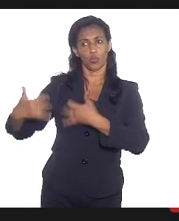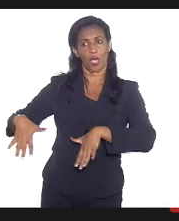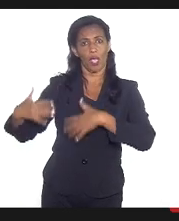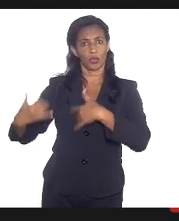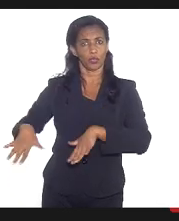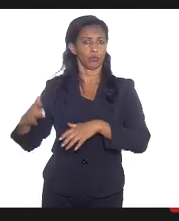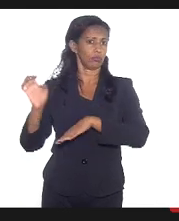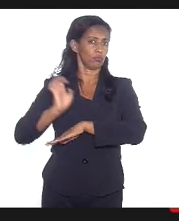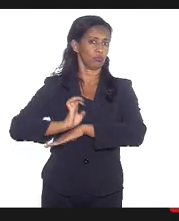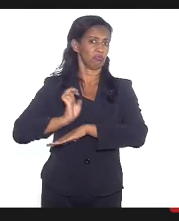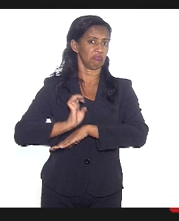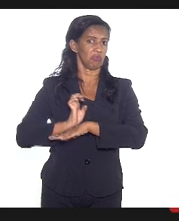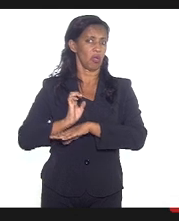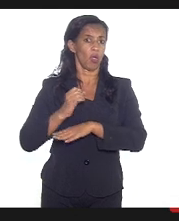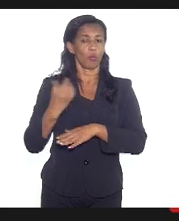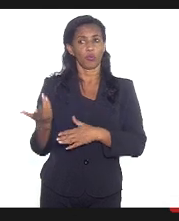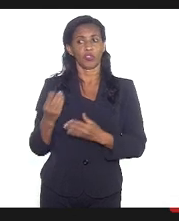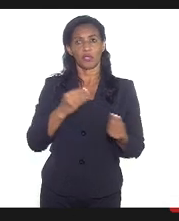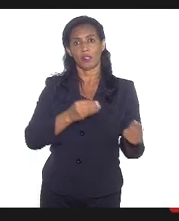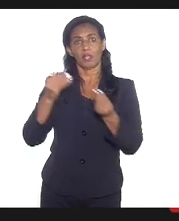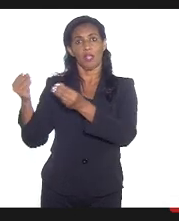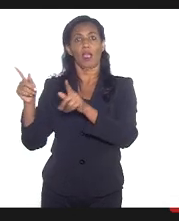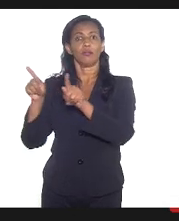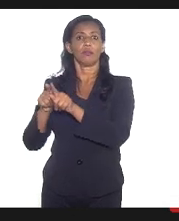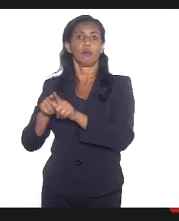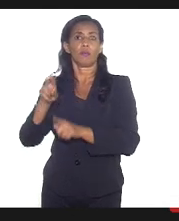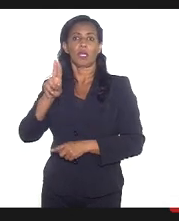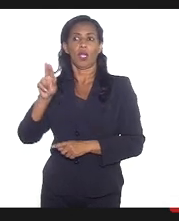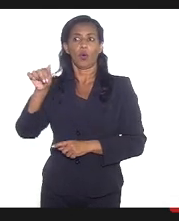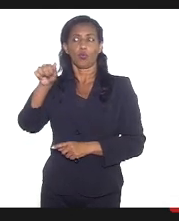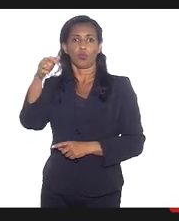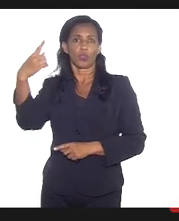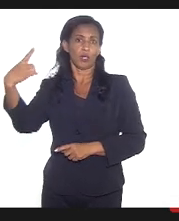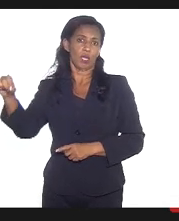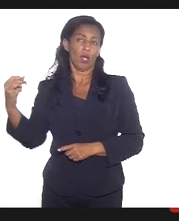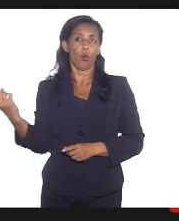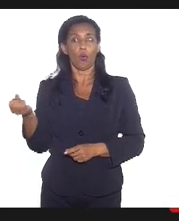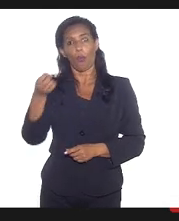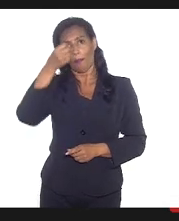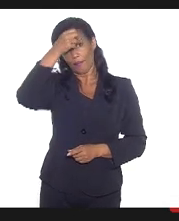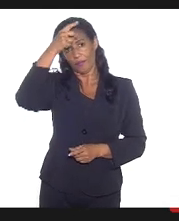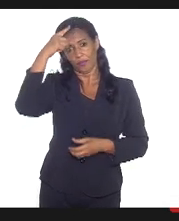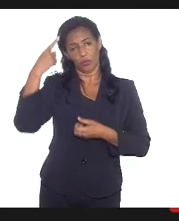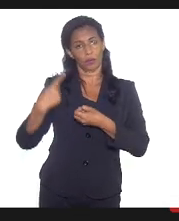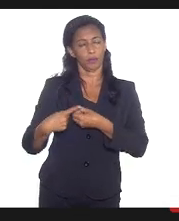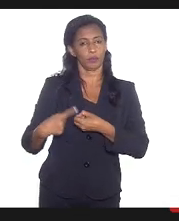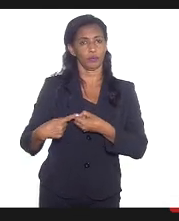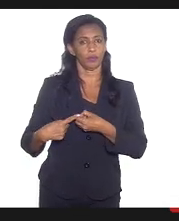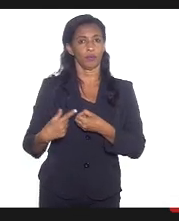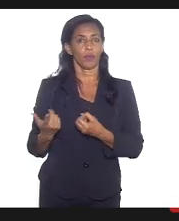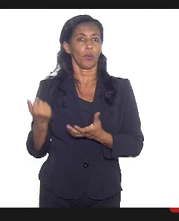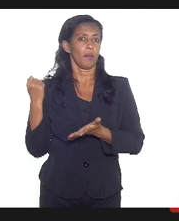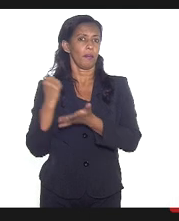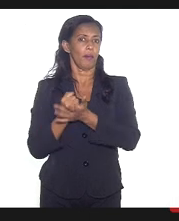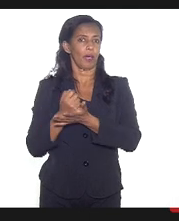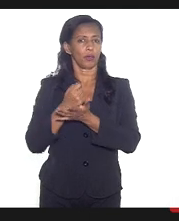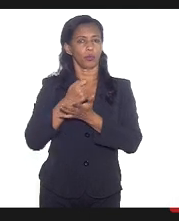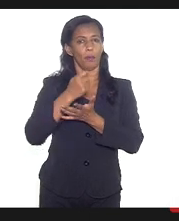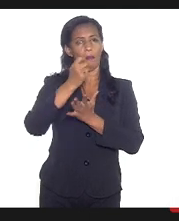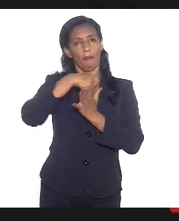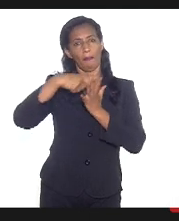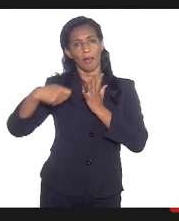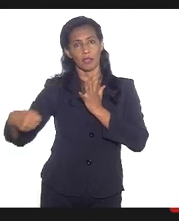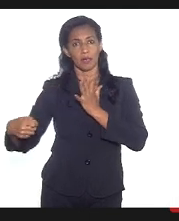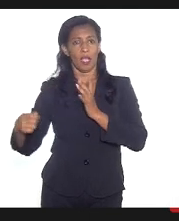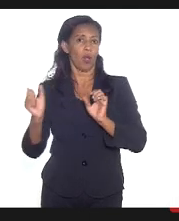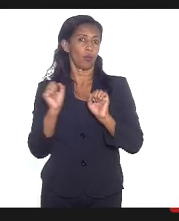o excedente poderia ser destinado à União para abater a dívida do Estado ou do município. O repasse mensal do ICMS do Estado para os municípios